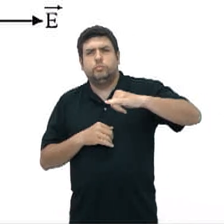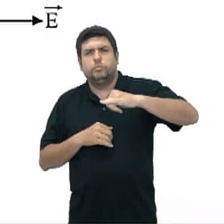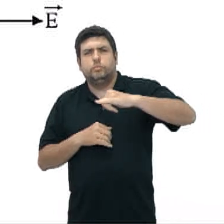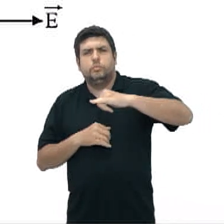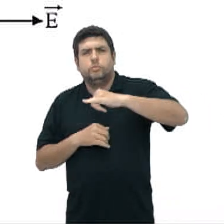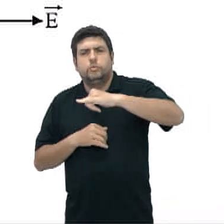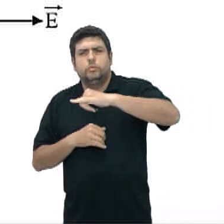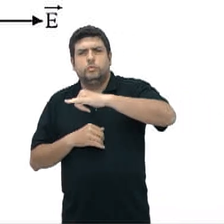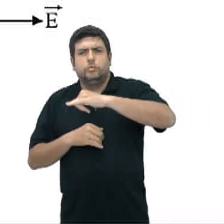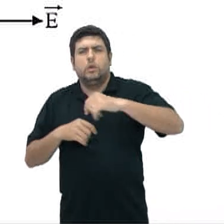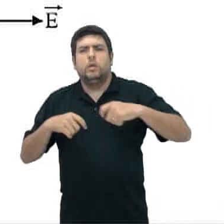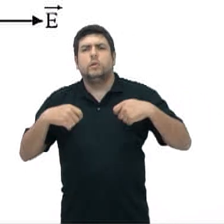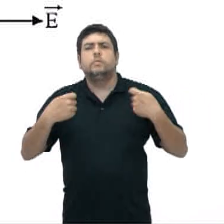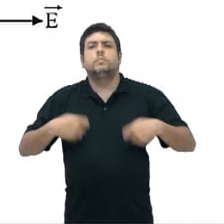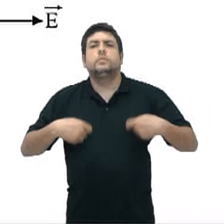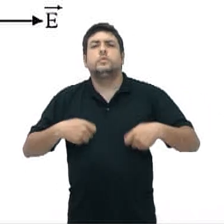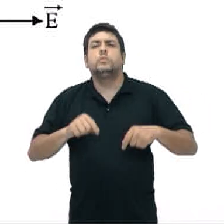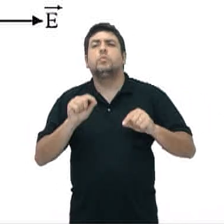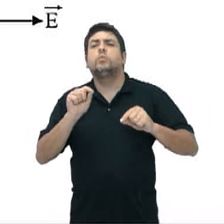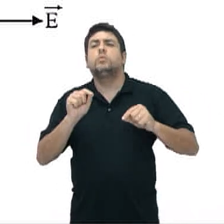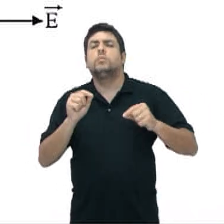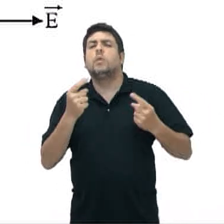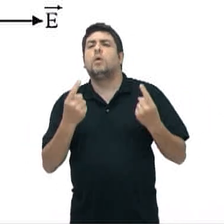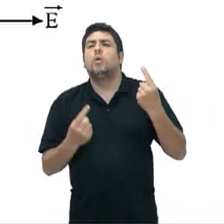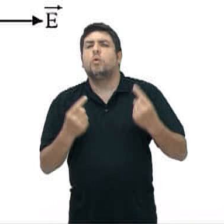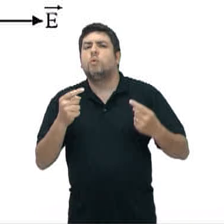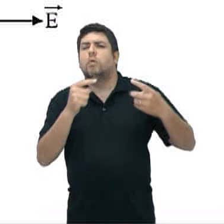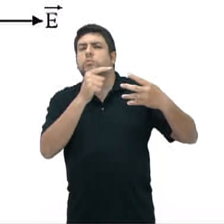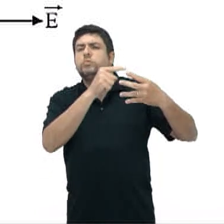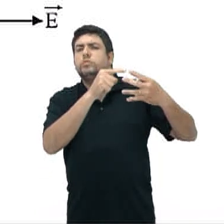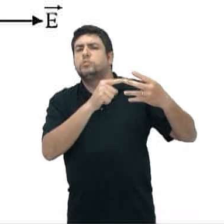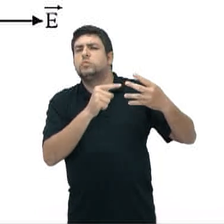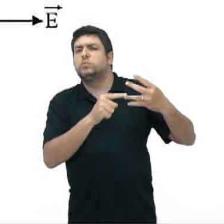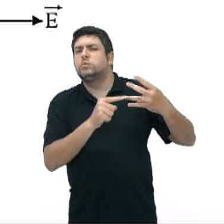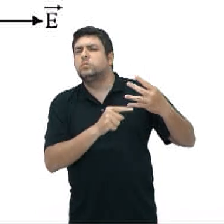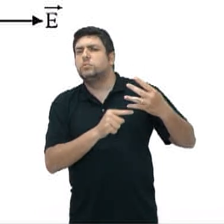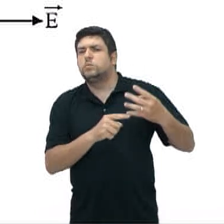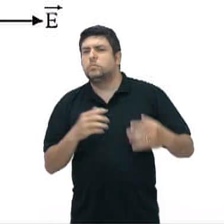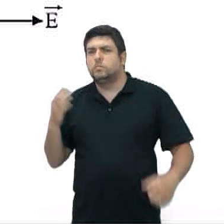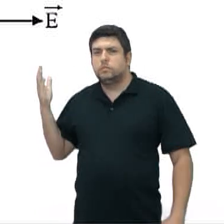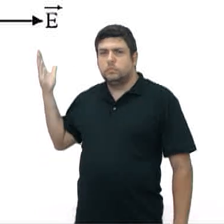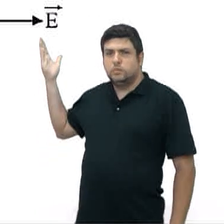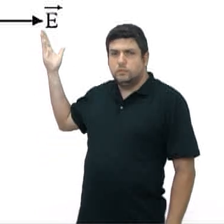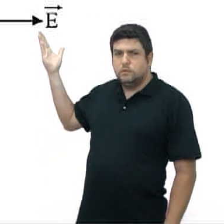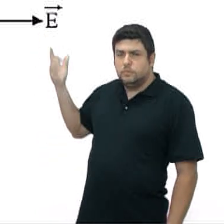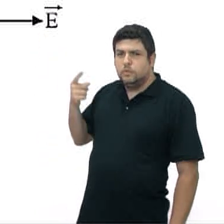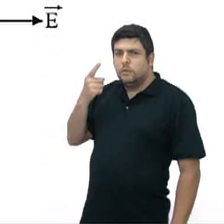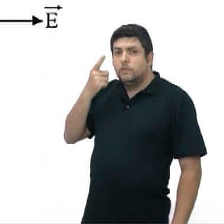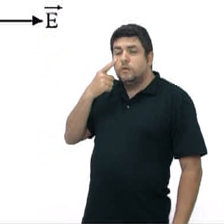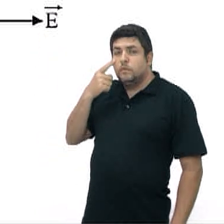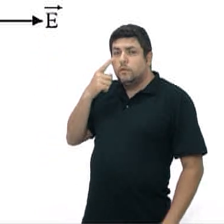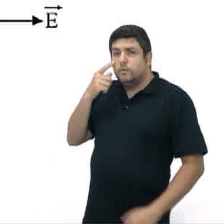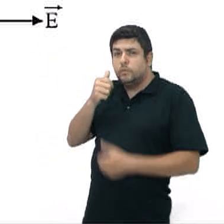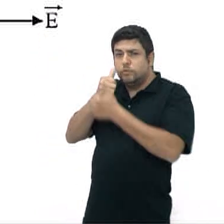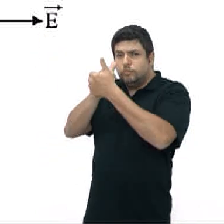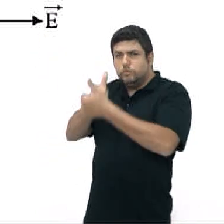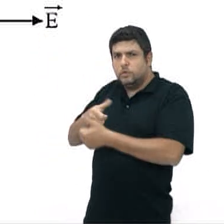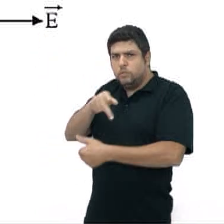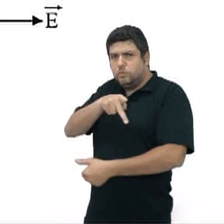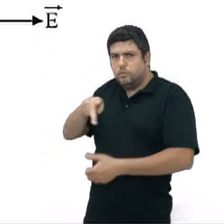que... Alternativa A. O peso mais a sustentação é igual a